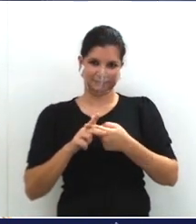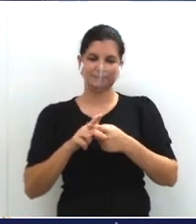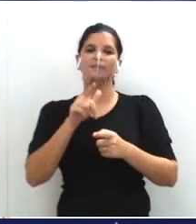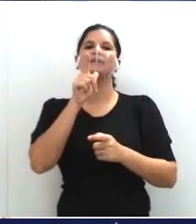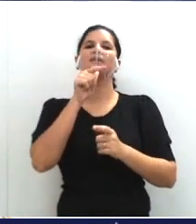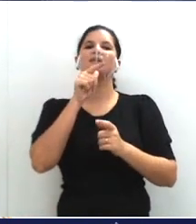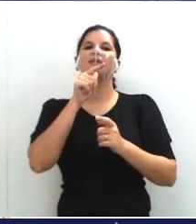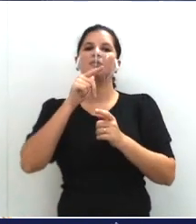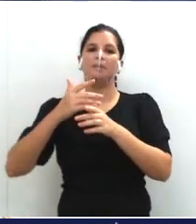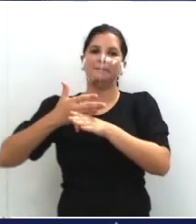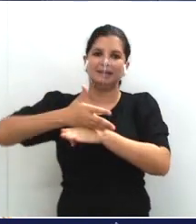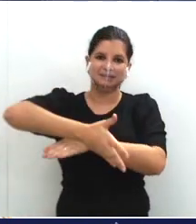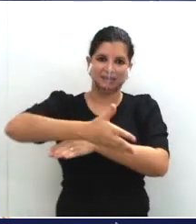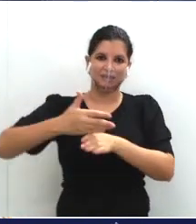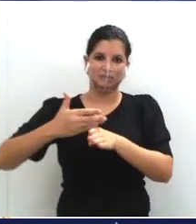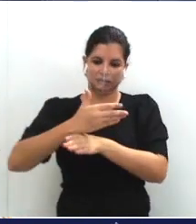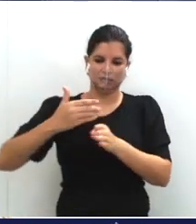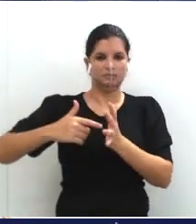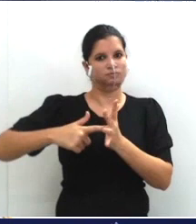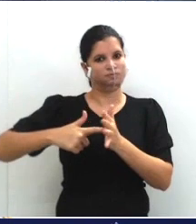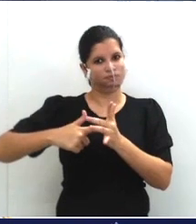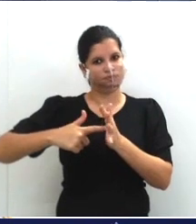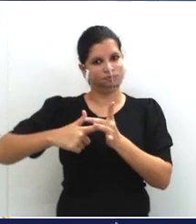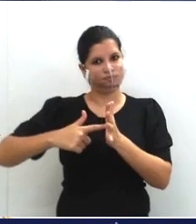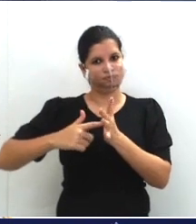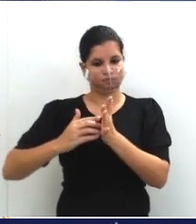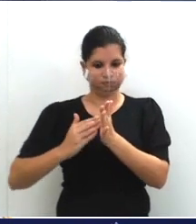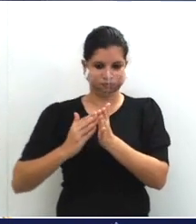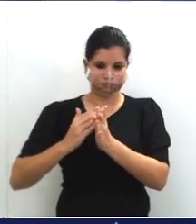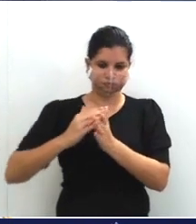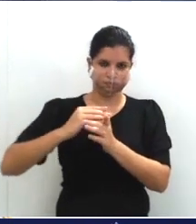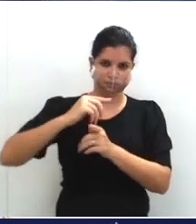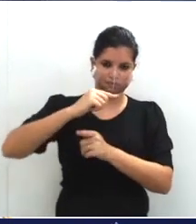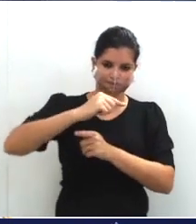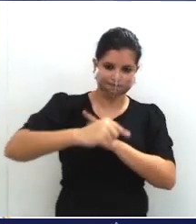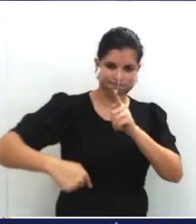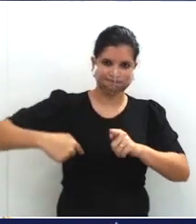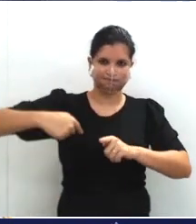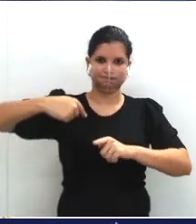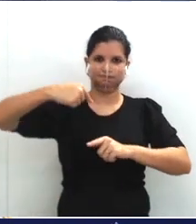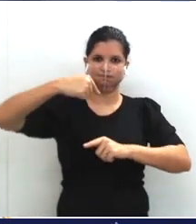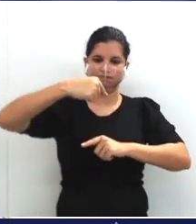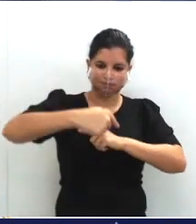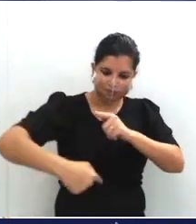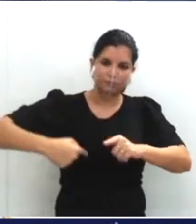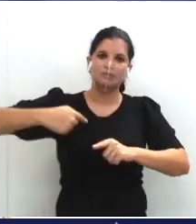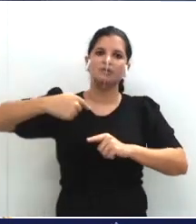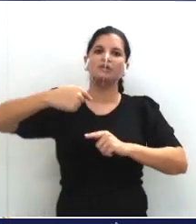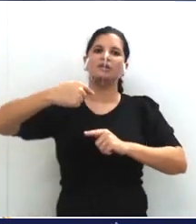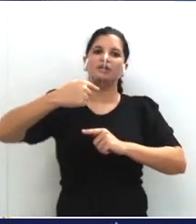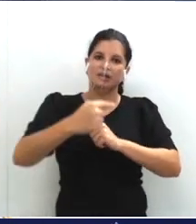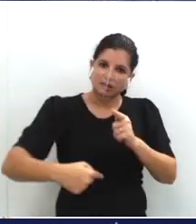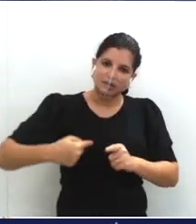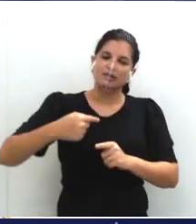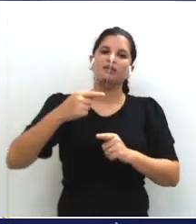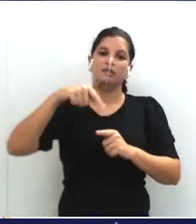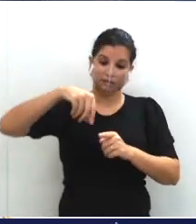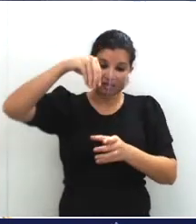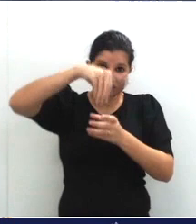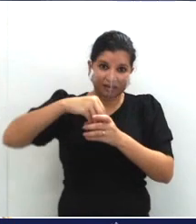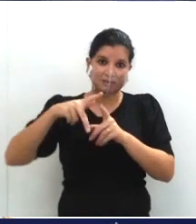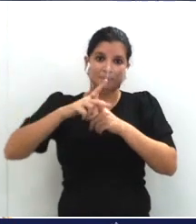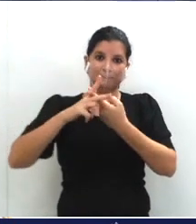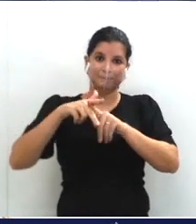mecânica. Quando a água ela passa pela turbina, que vai girar, e nisso, no gerador, a